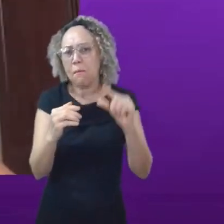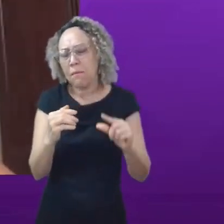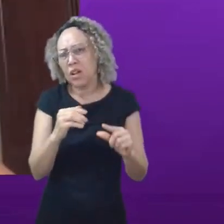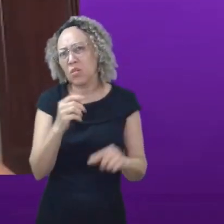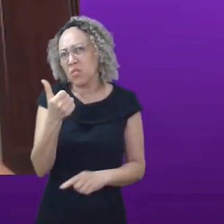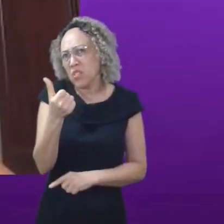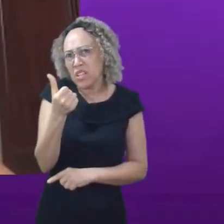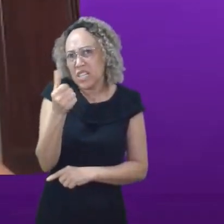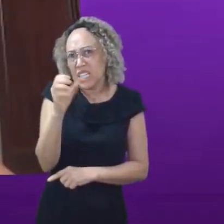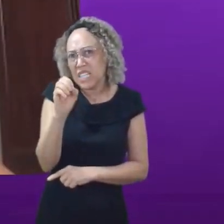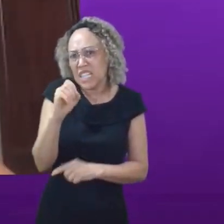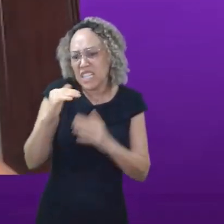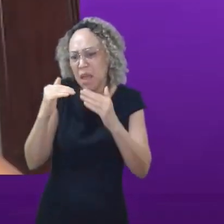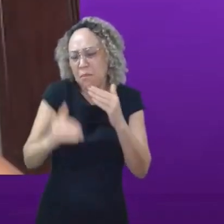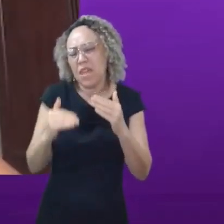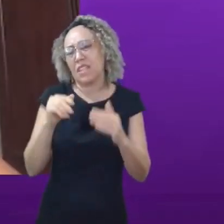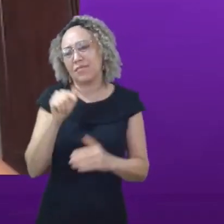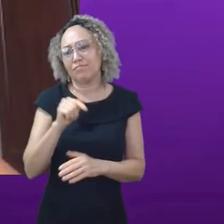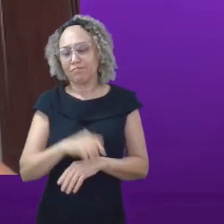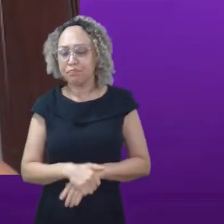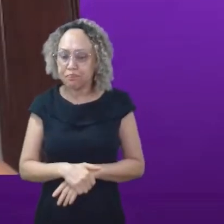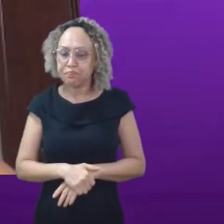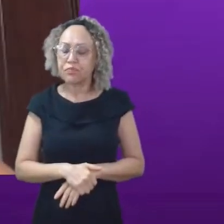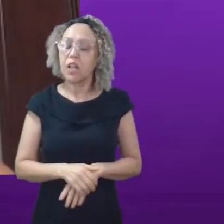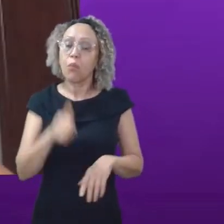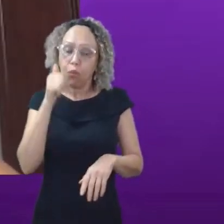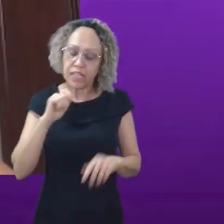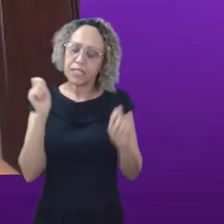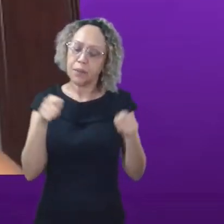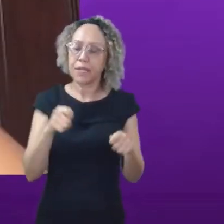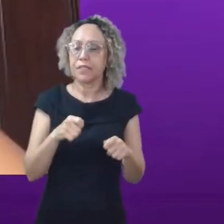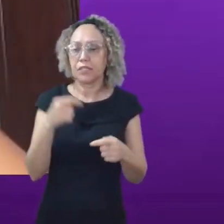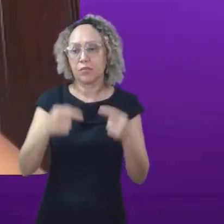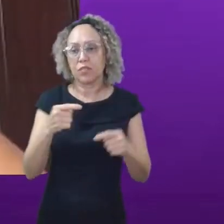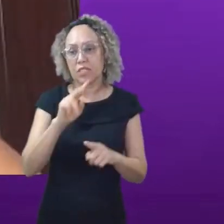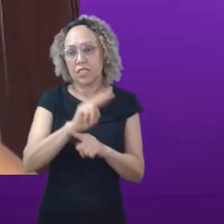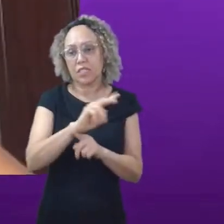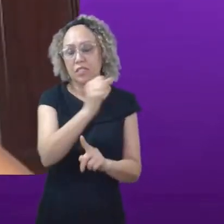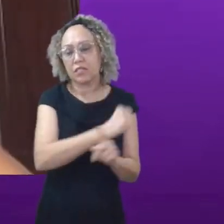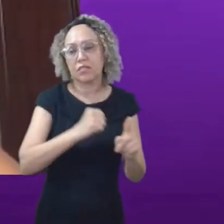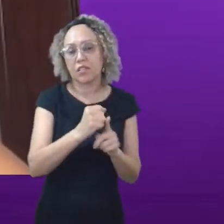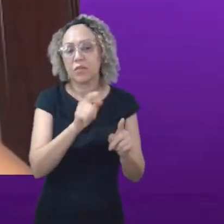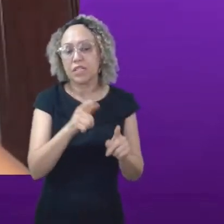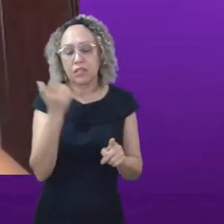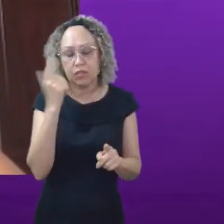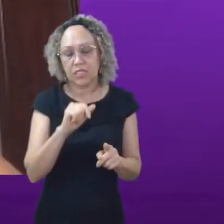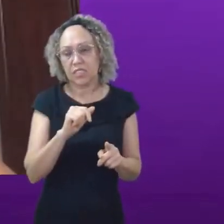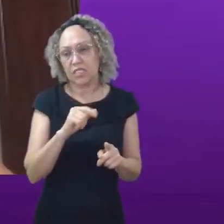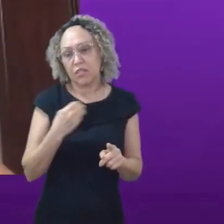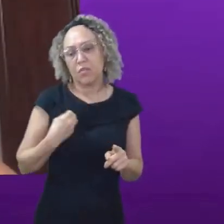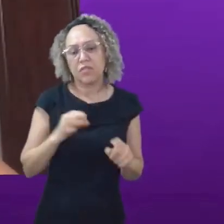mulheres que realmente precisam acessar a política de assistência social para construir realmente forma digna de viver. E a